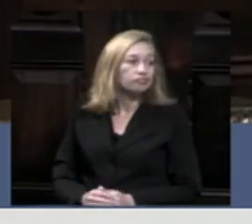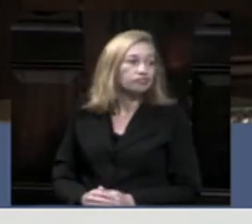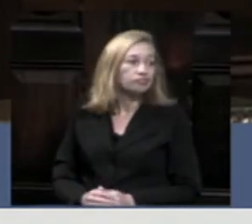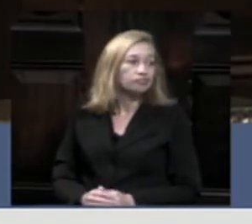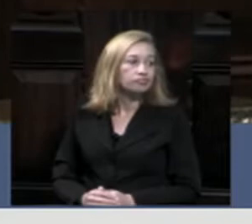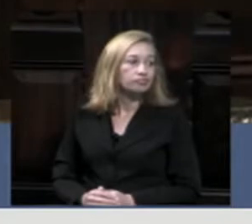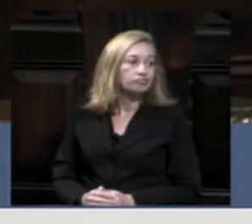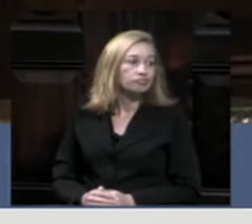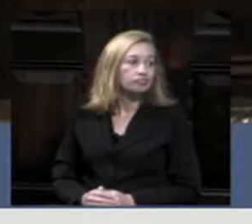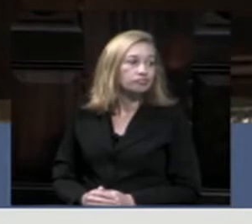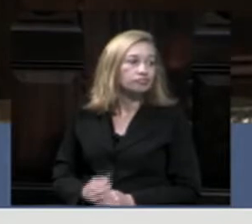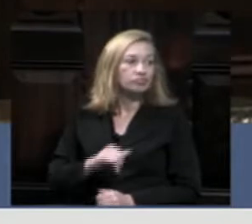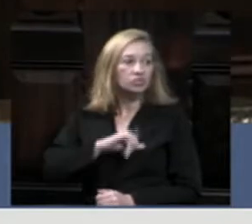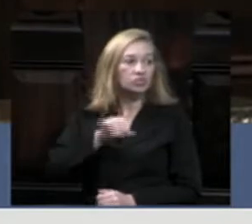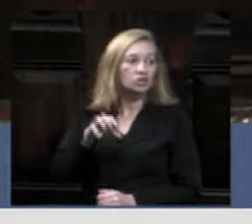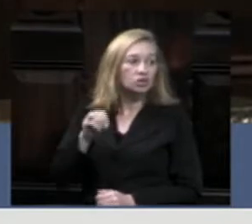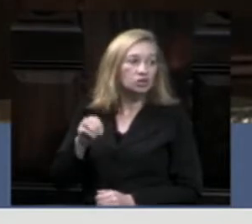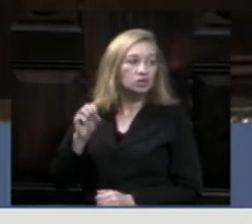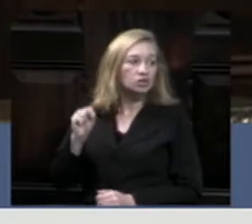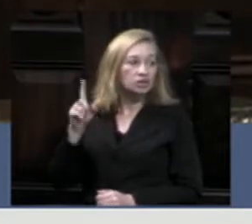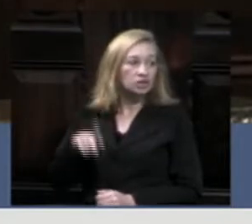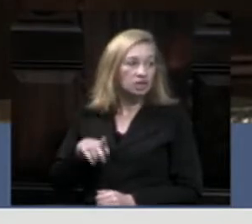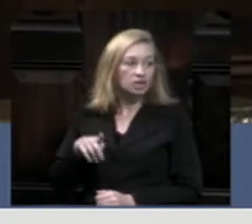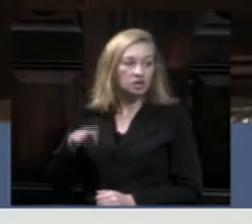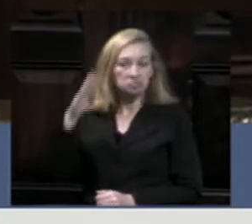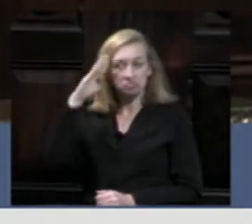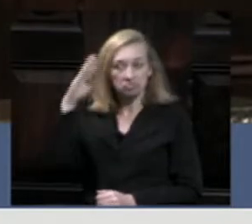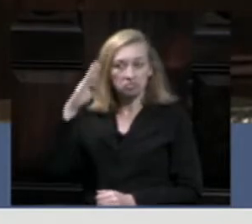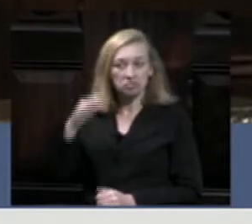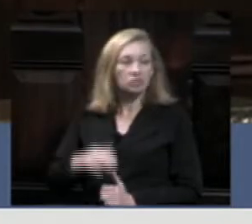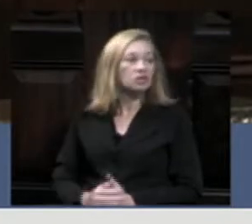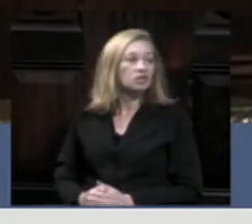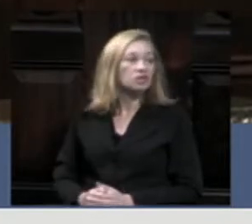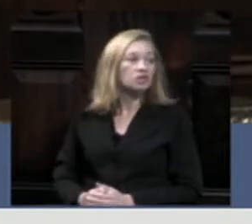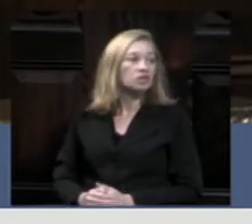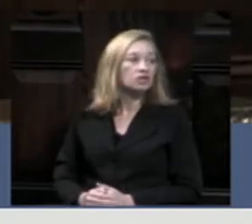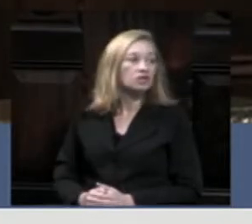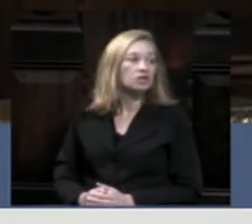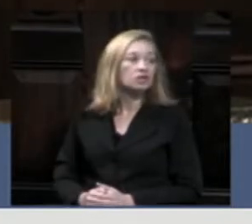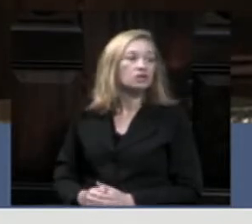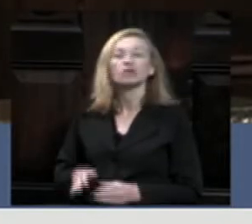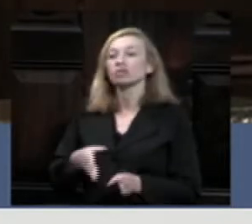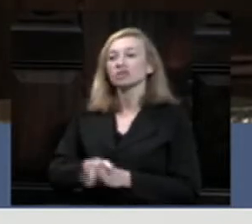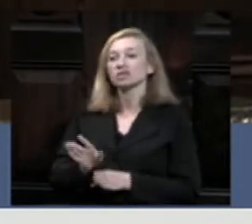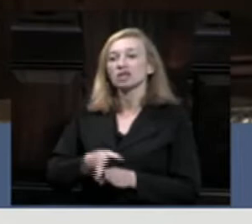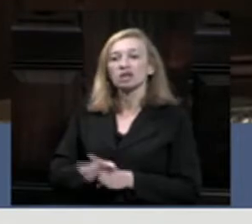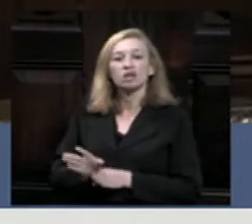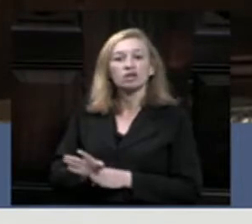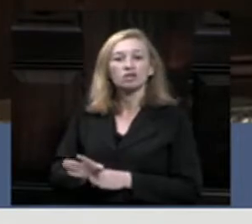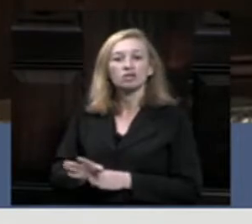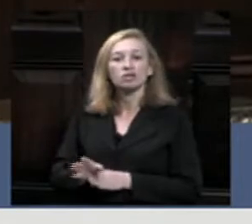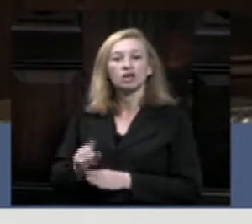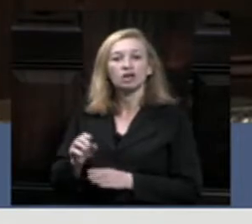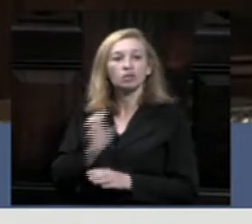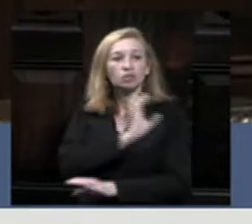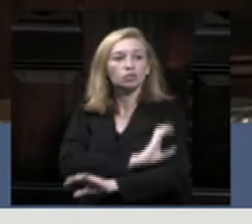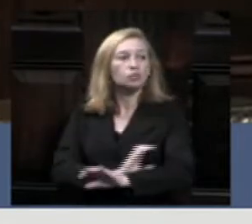José Chacon de Assis era um militante. Presidiu o Conselho Regional de Engenharia e Arquitetura.